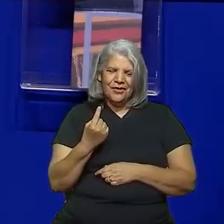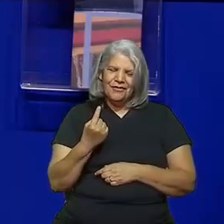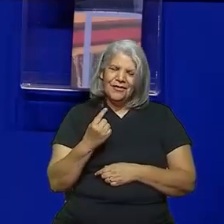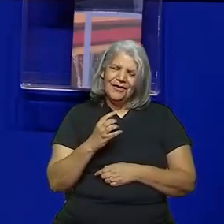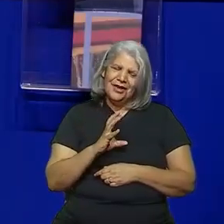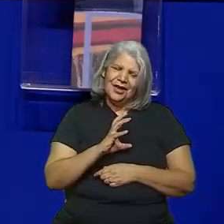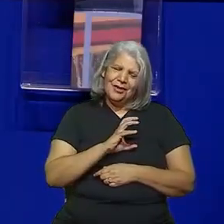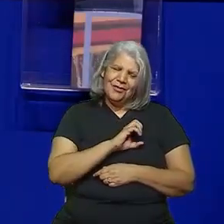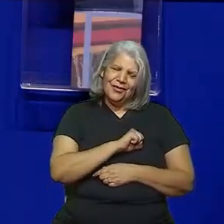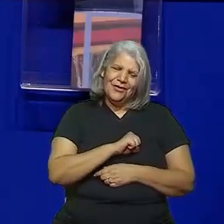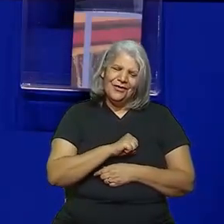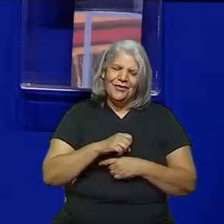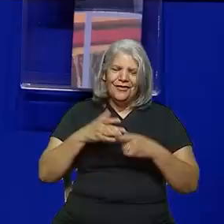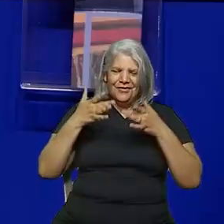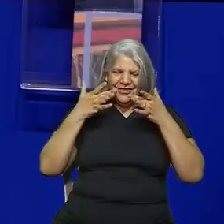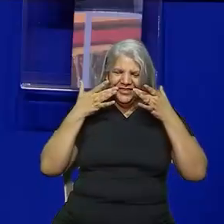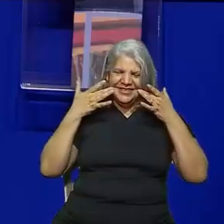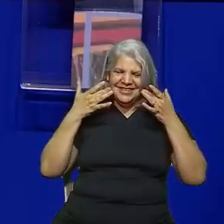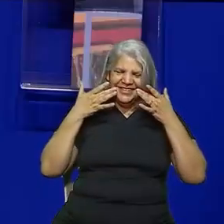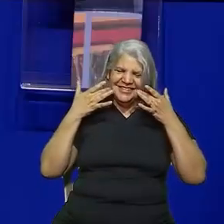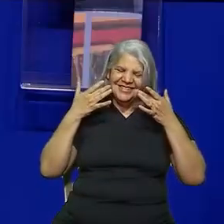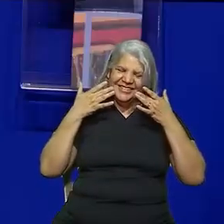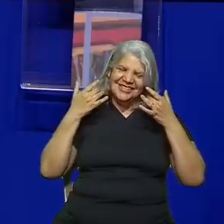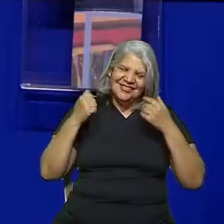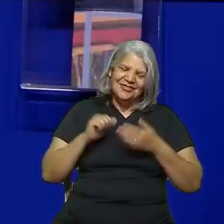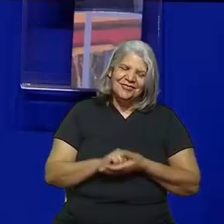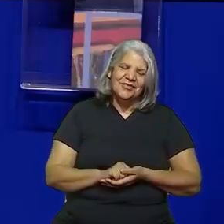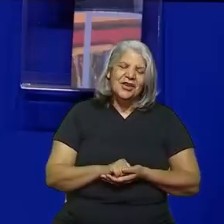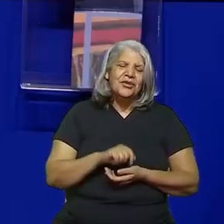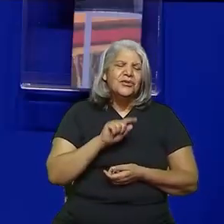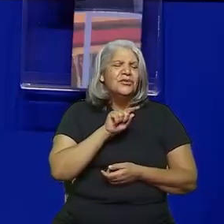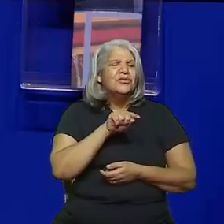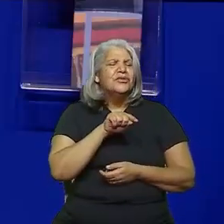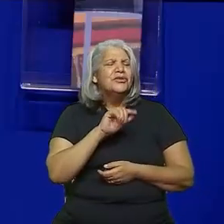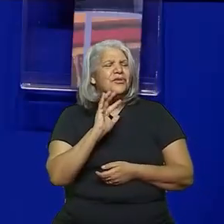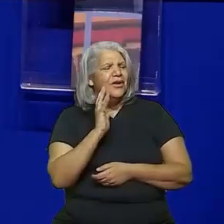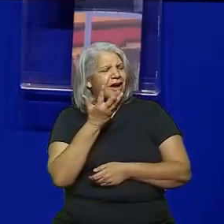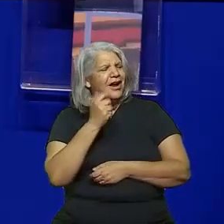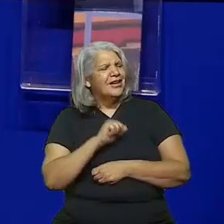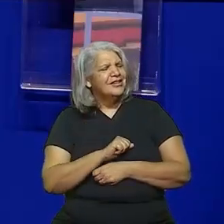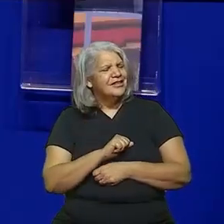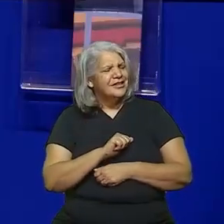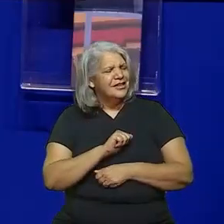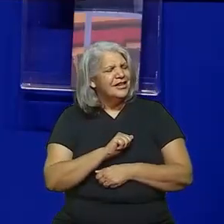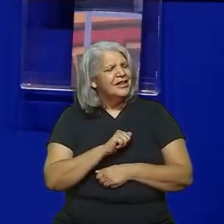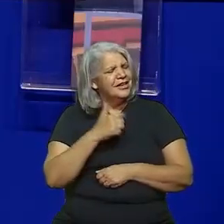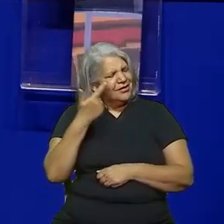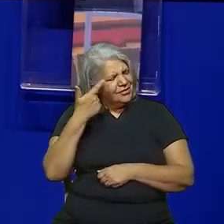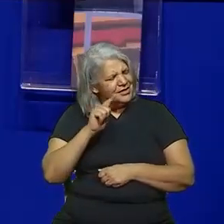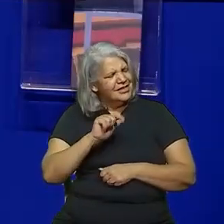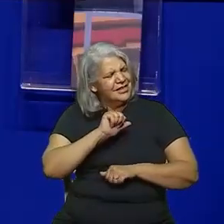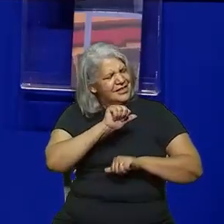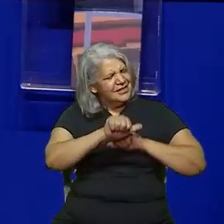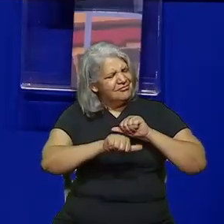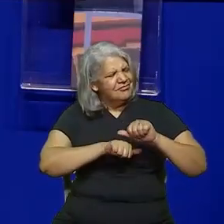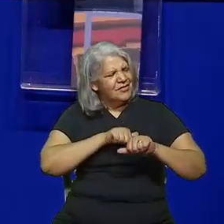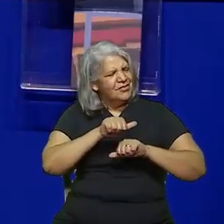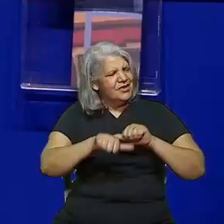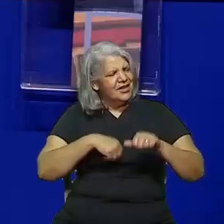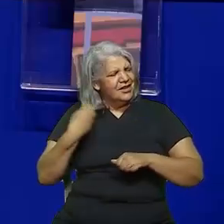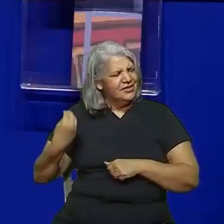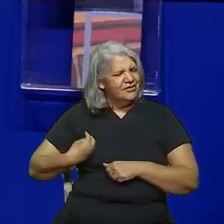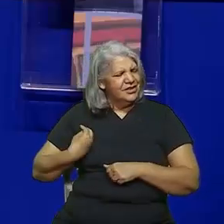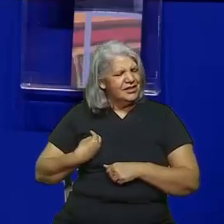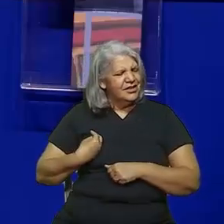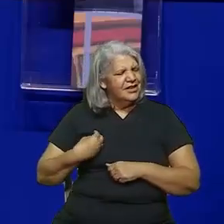essa peça, esse teatrinho. O senhor acha que ele, fazendo isso, ele pode sair da cadeia? Ele